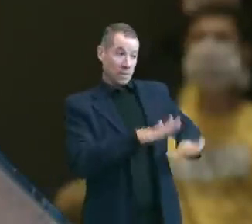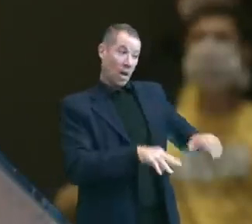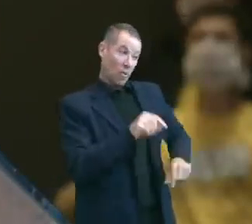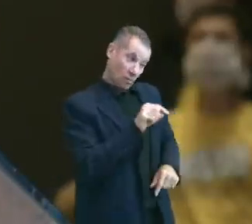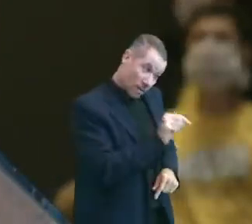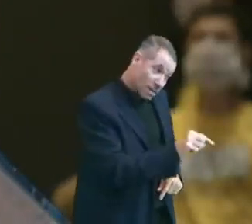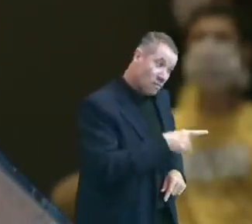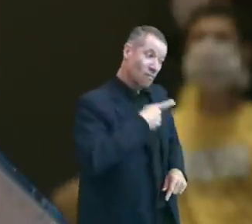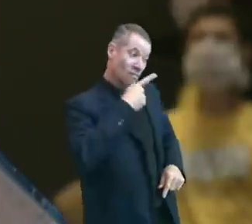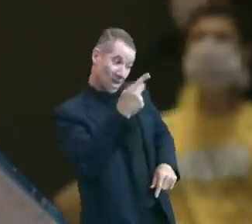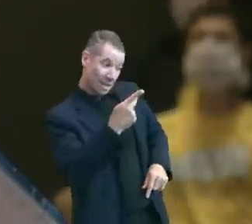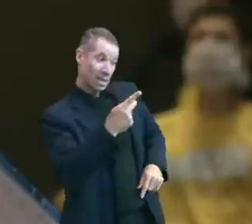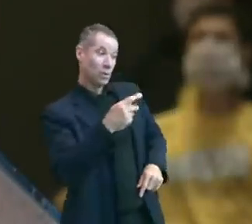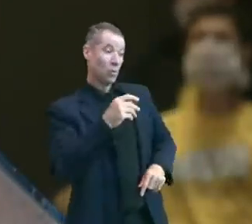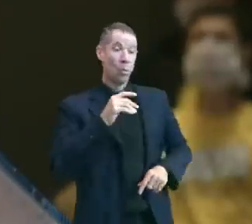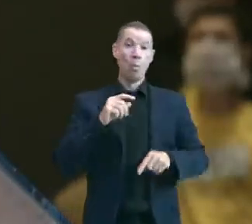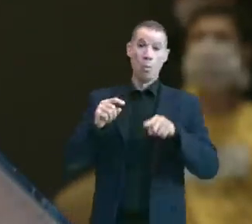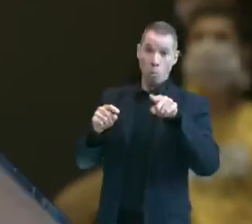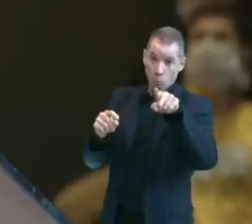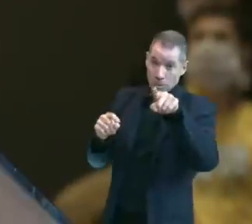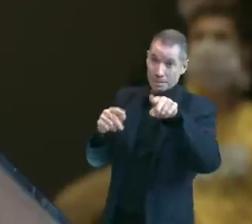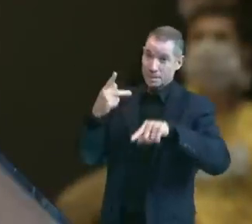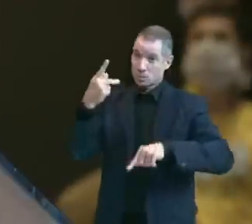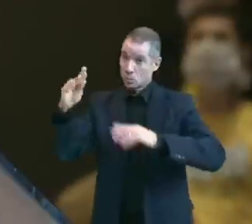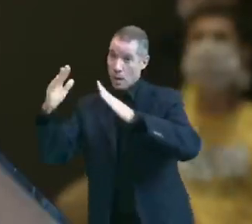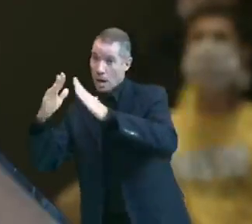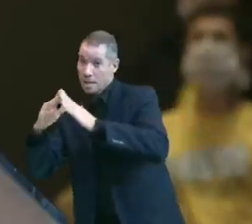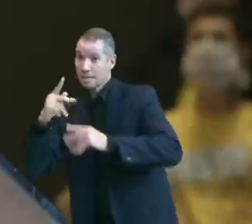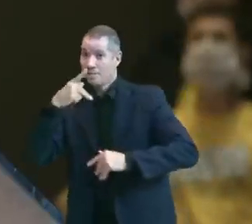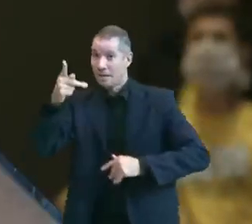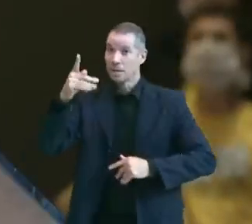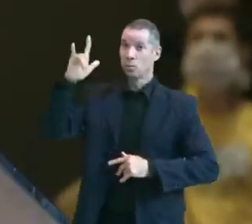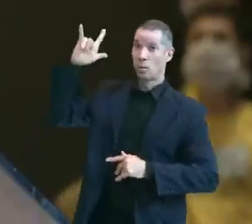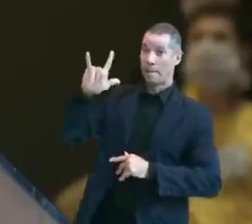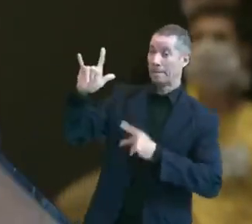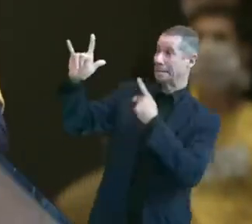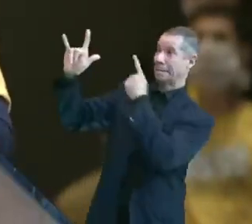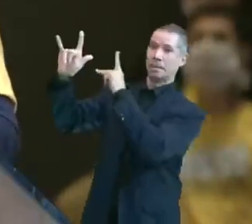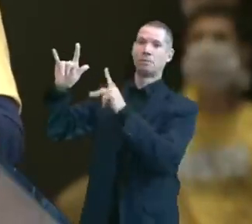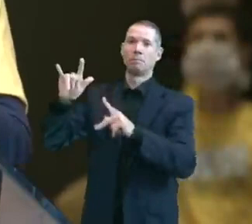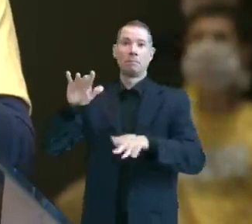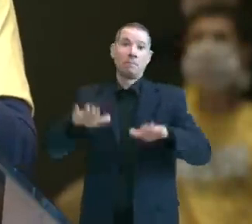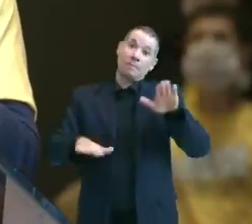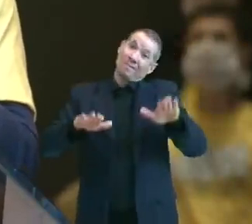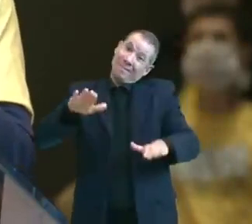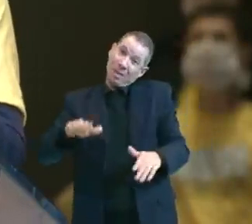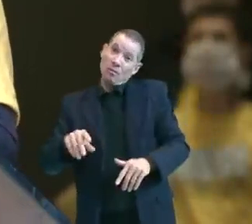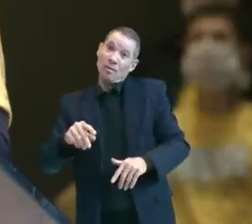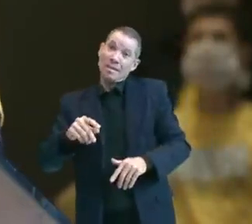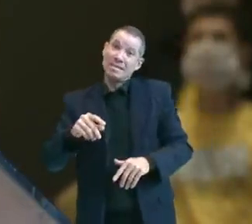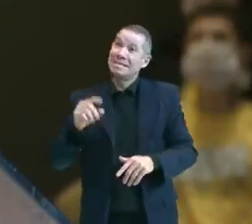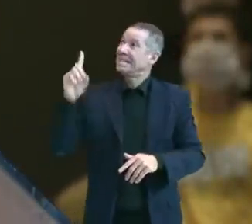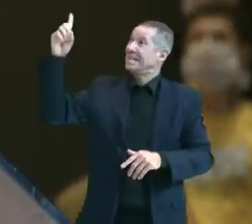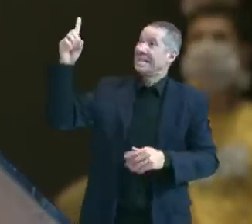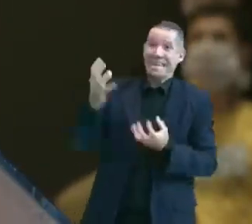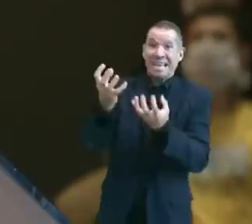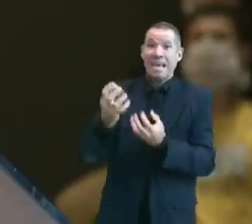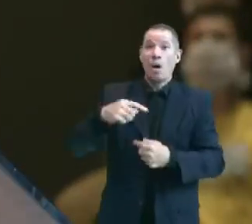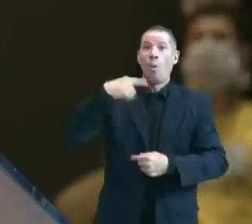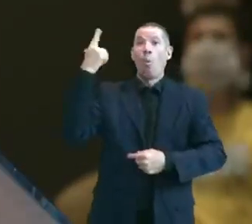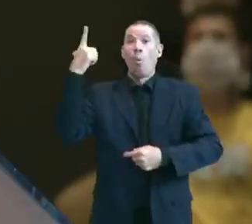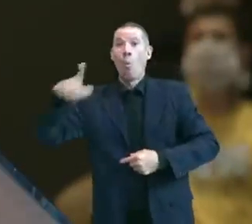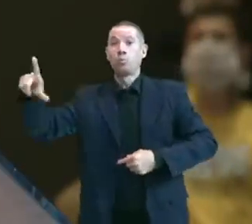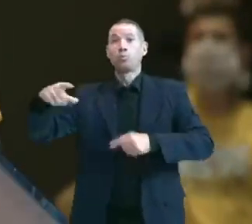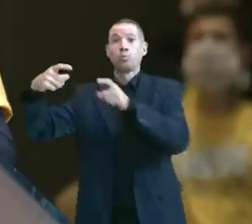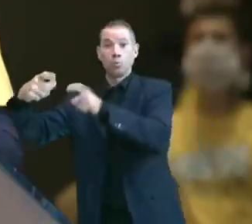esteja falando do amor de Deus na sua casa, na sua igreja. Mas talvez Deus te queira em outro lugar. E foi